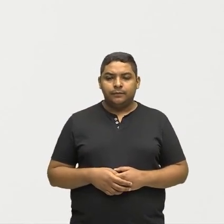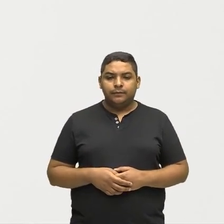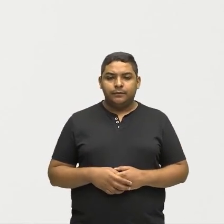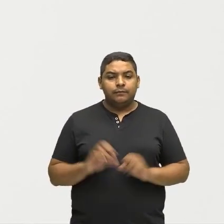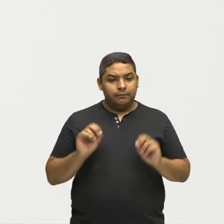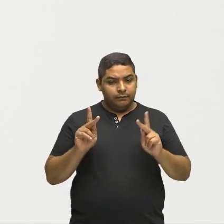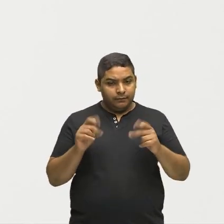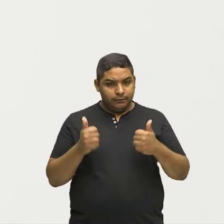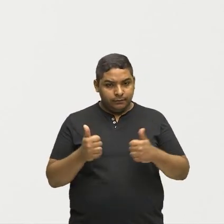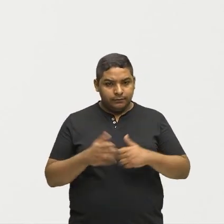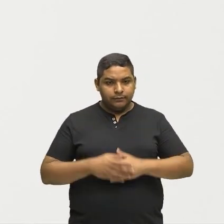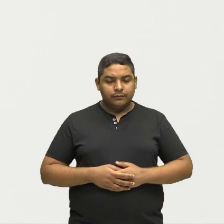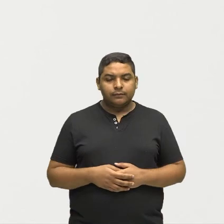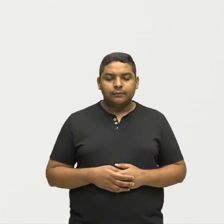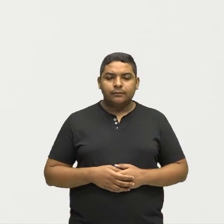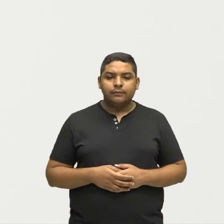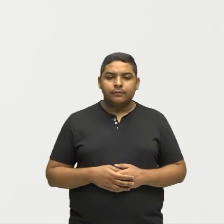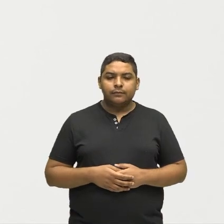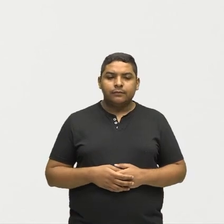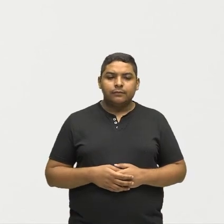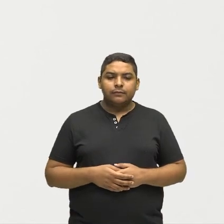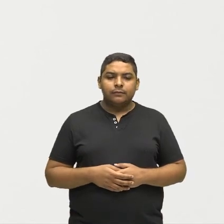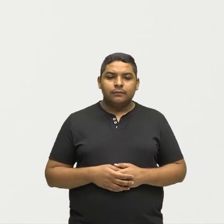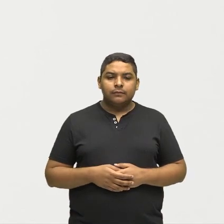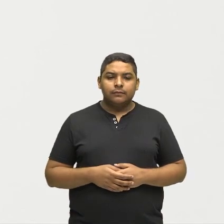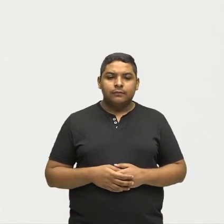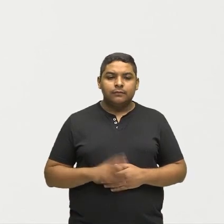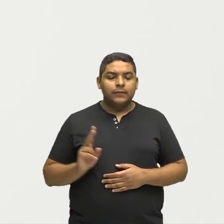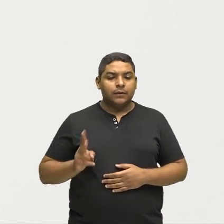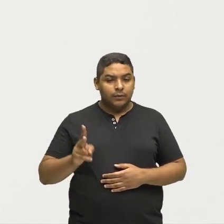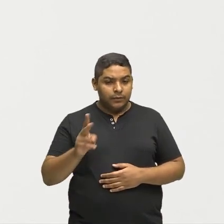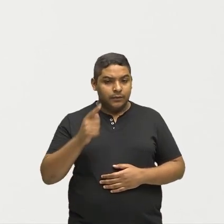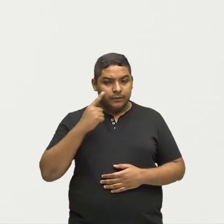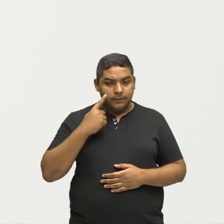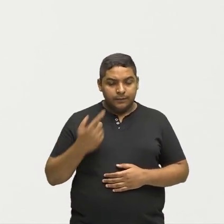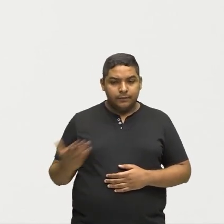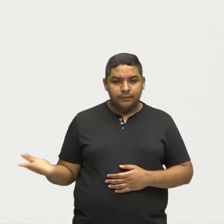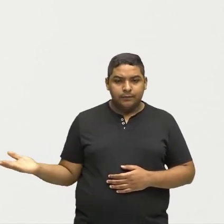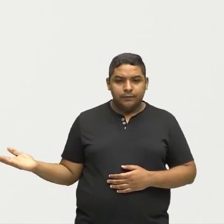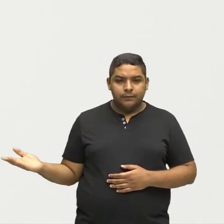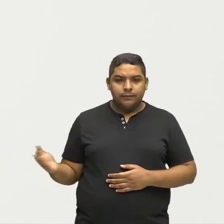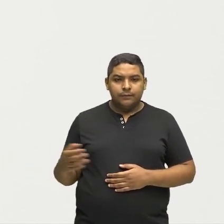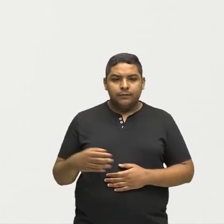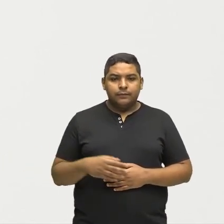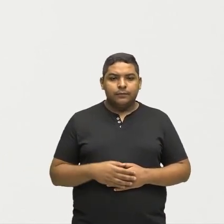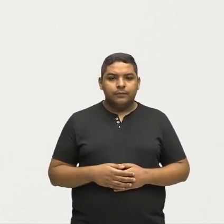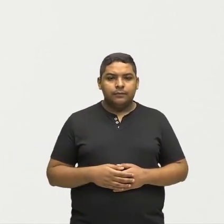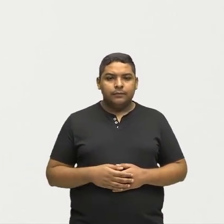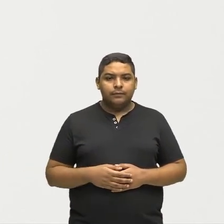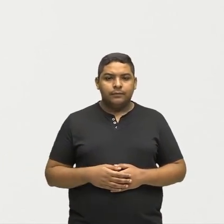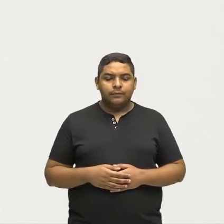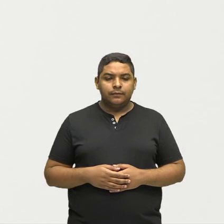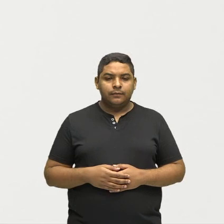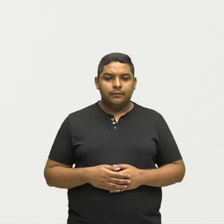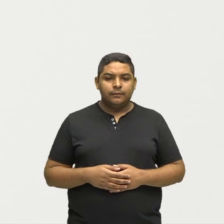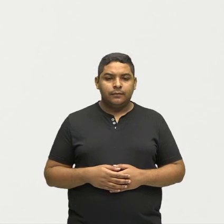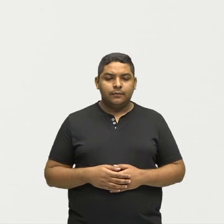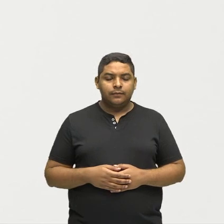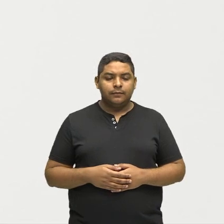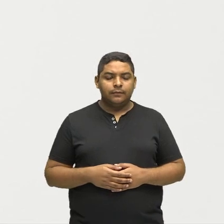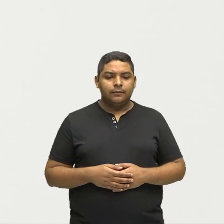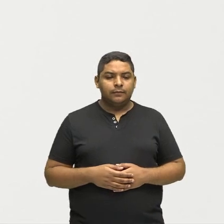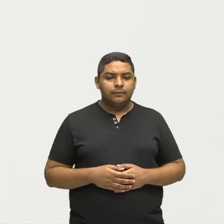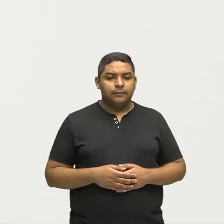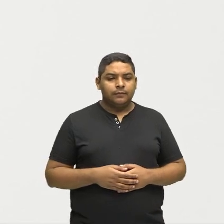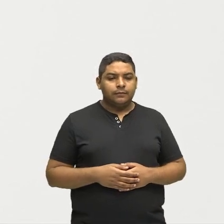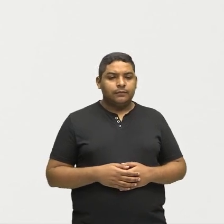Tudo bem? We are cooking. Continuando. Na learn nós temos I am.